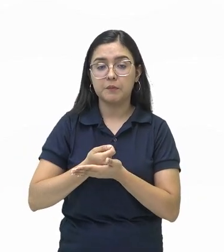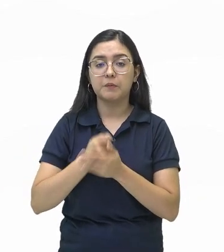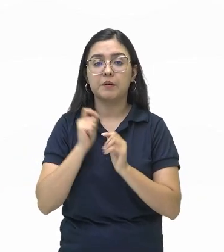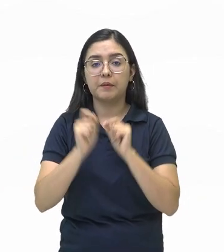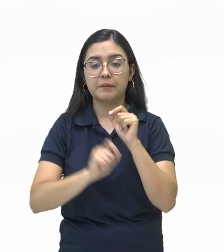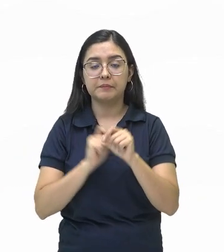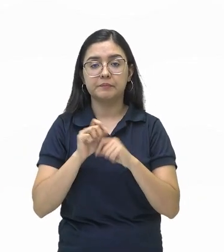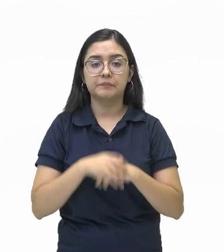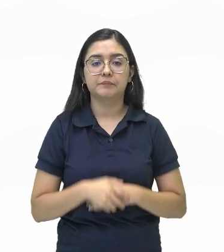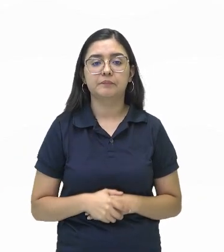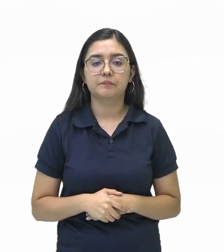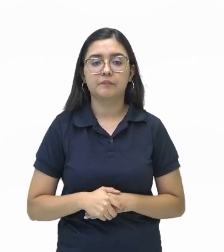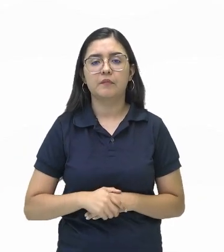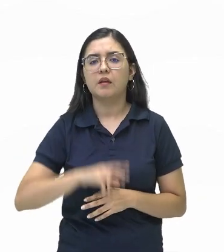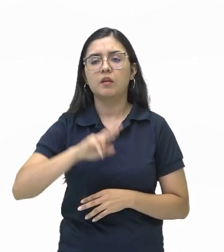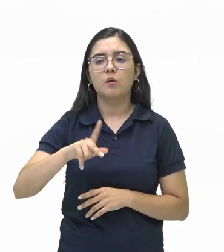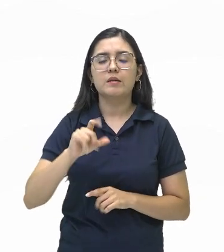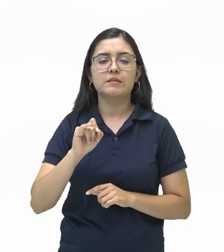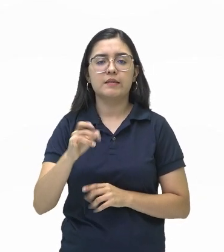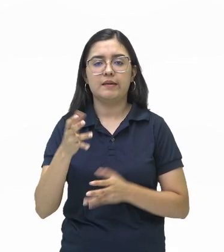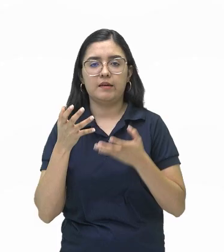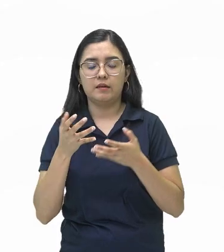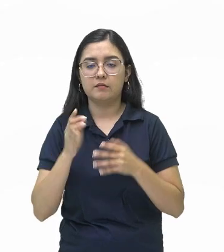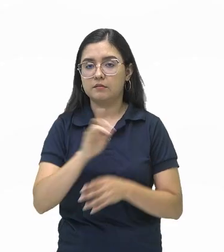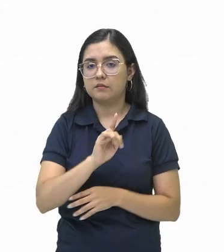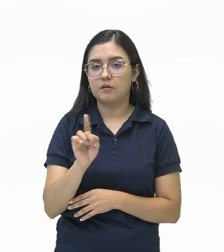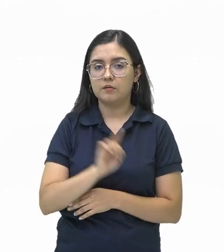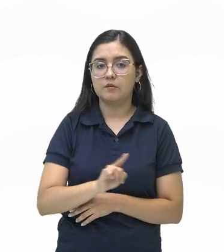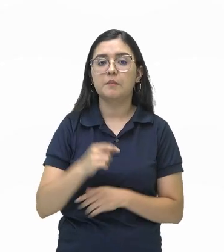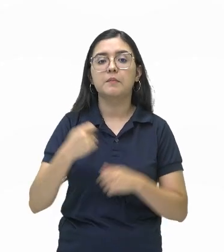obrigatoriamente, não é se ela quiser, não, é